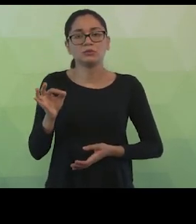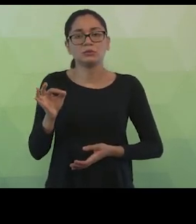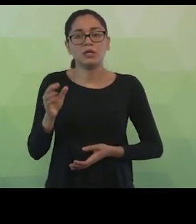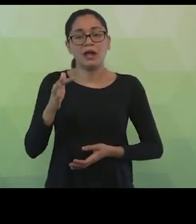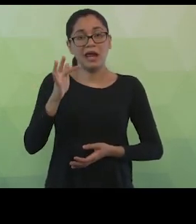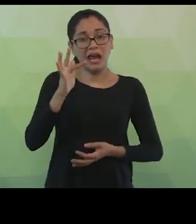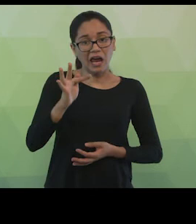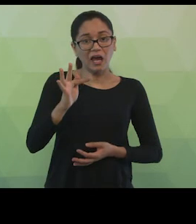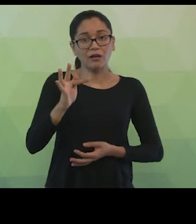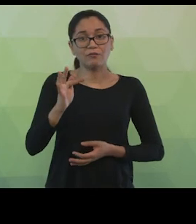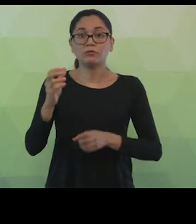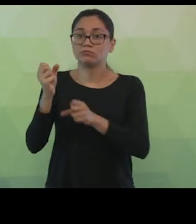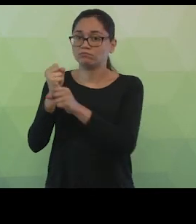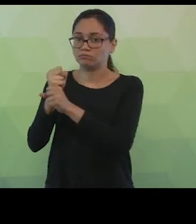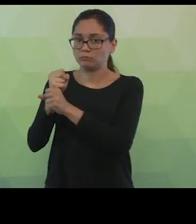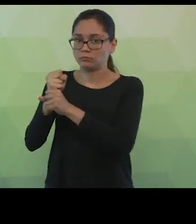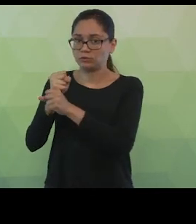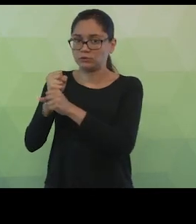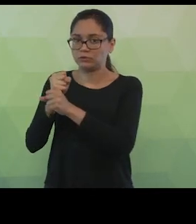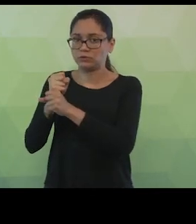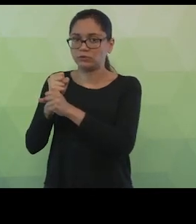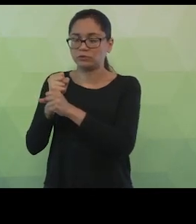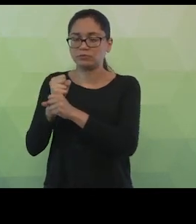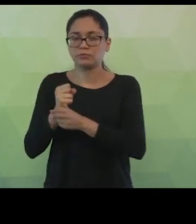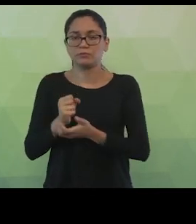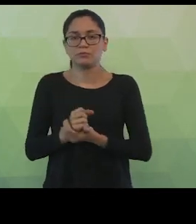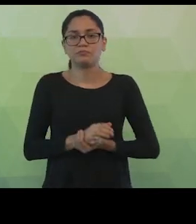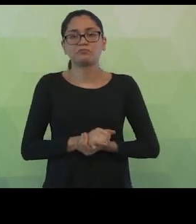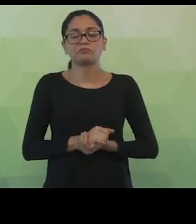anos, que é o valor convertido.